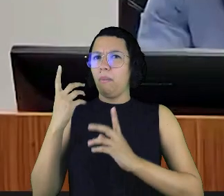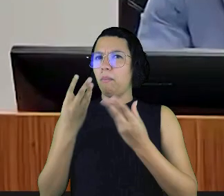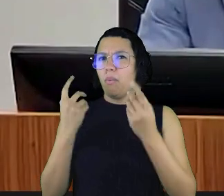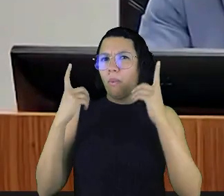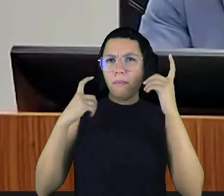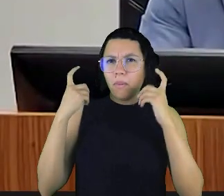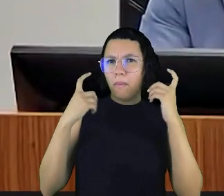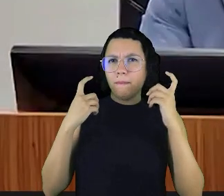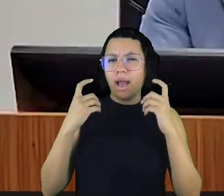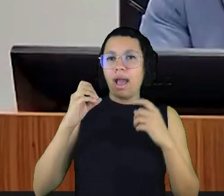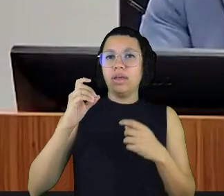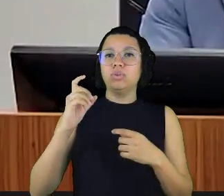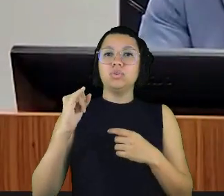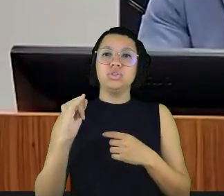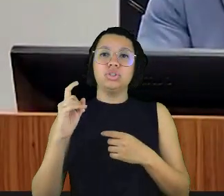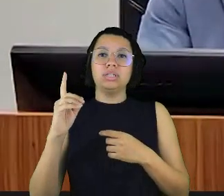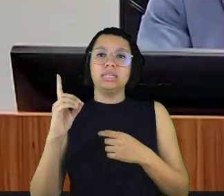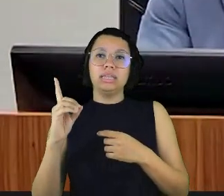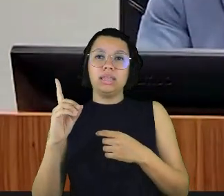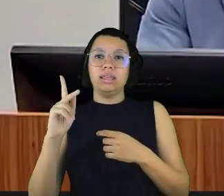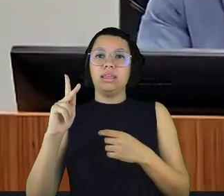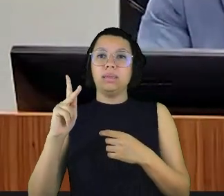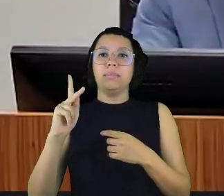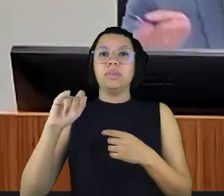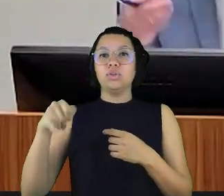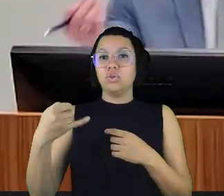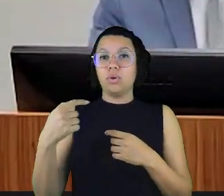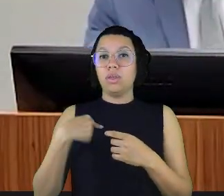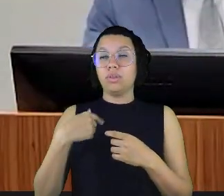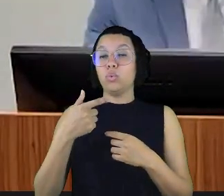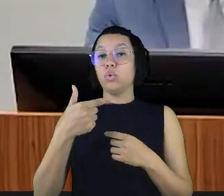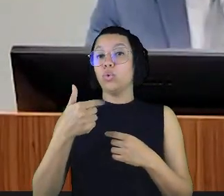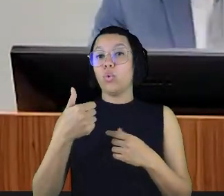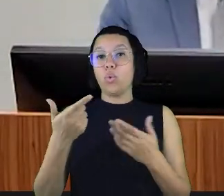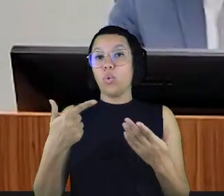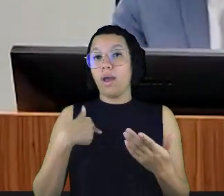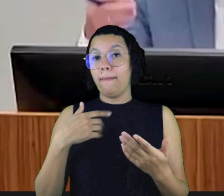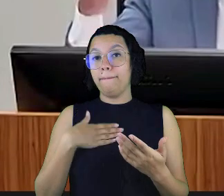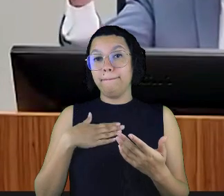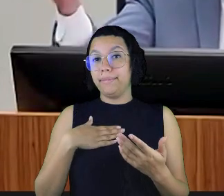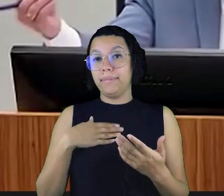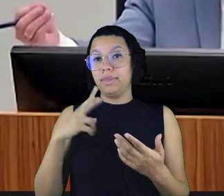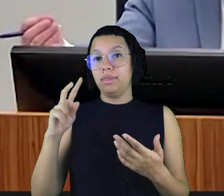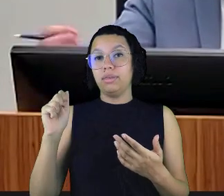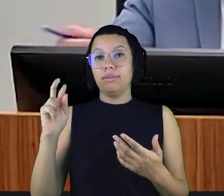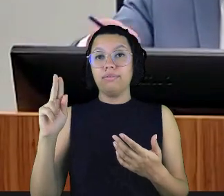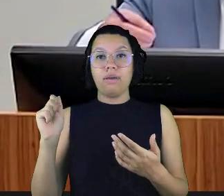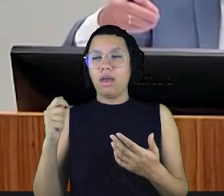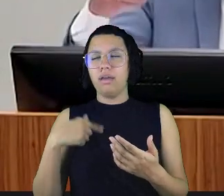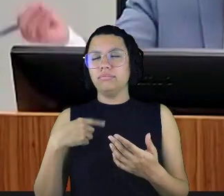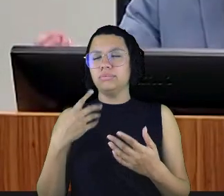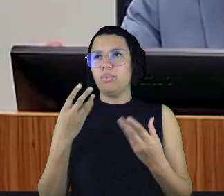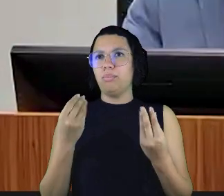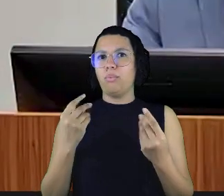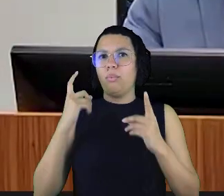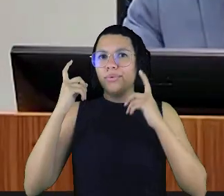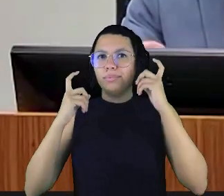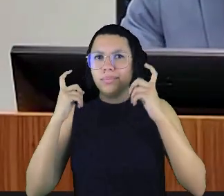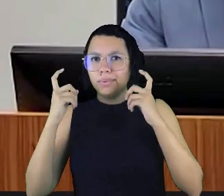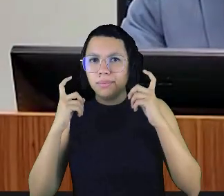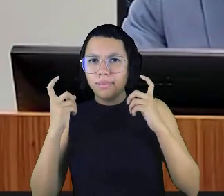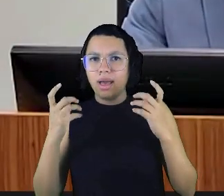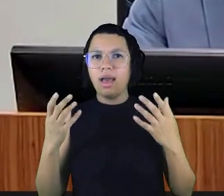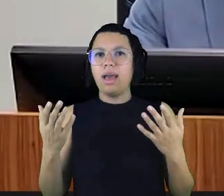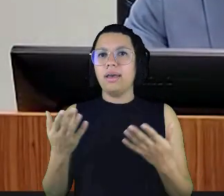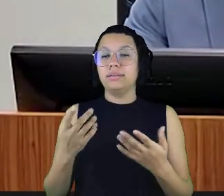tenho 12 DPJs na minha vara. Eu não estou tão preocupado com os casos que são milionários, porque